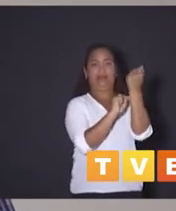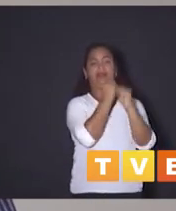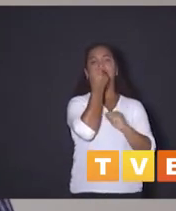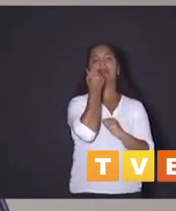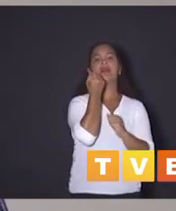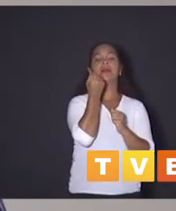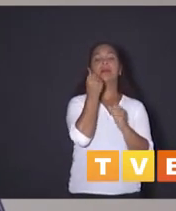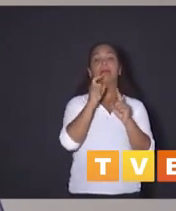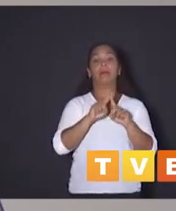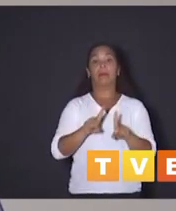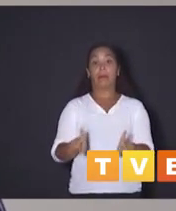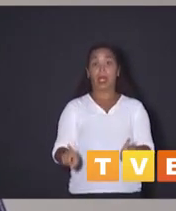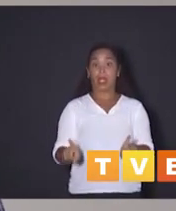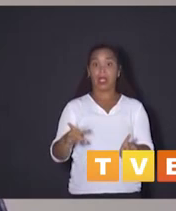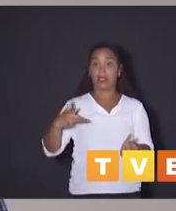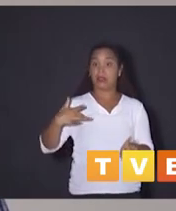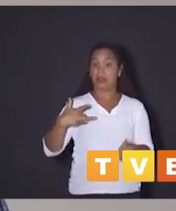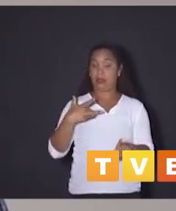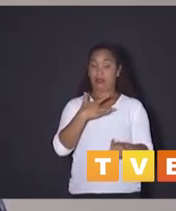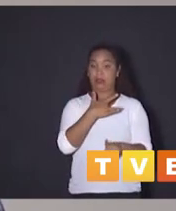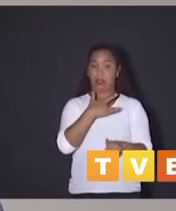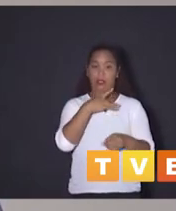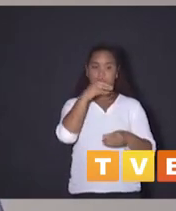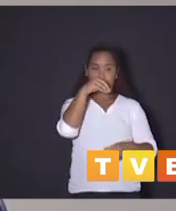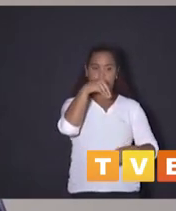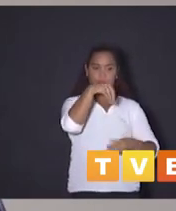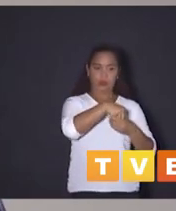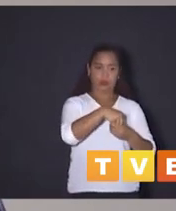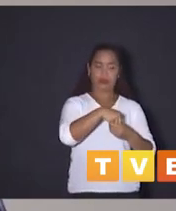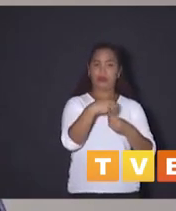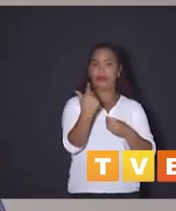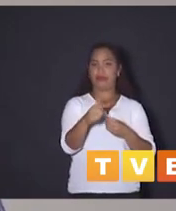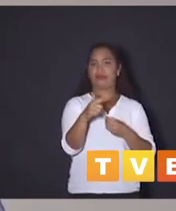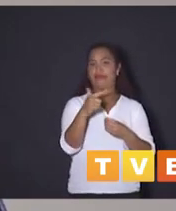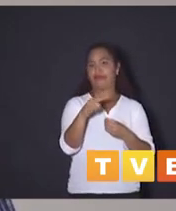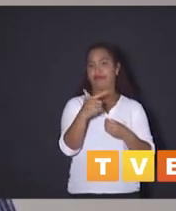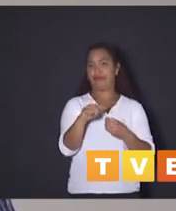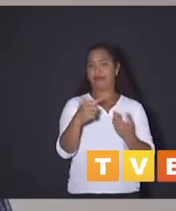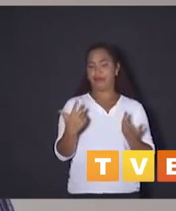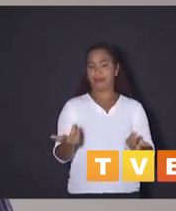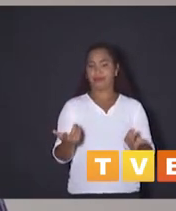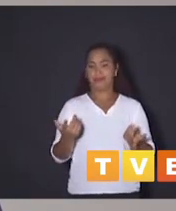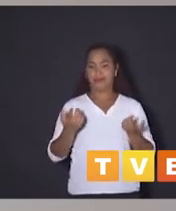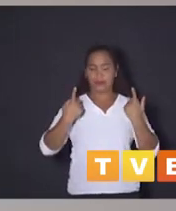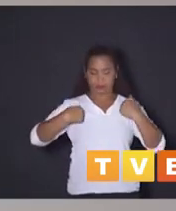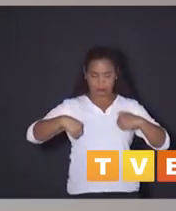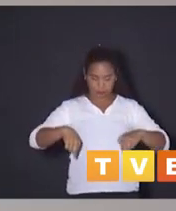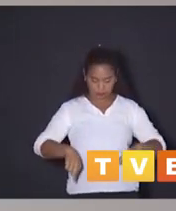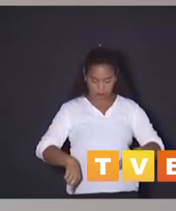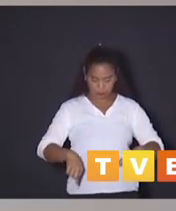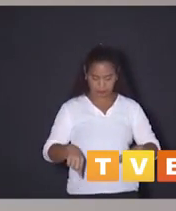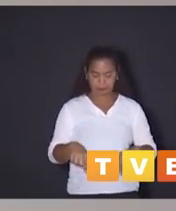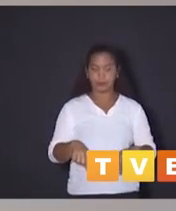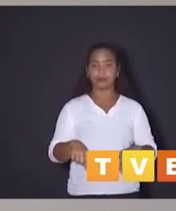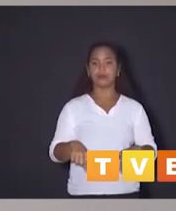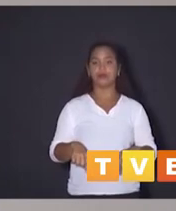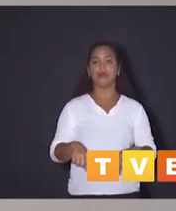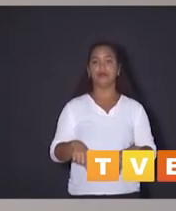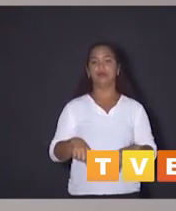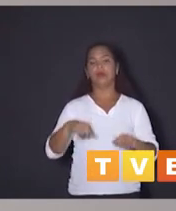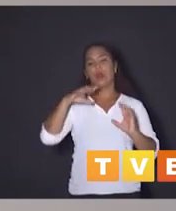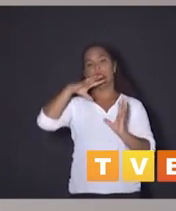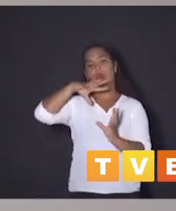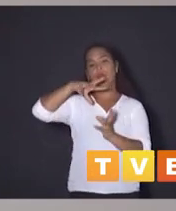comer mas que não guardam neles é nada de bom seja provar o nosso organismo seja é para o para o